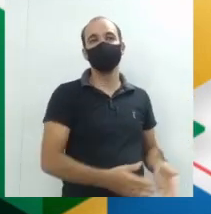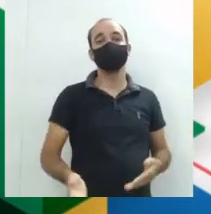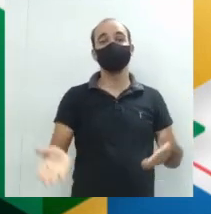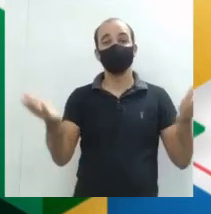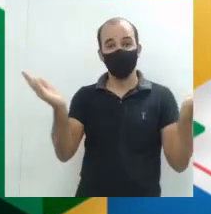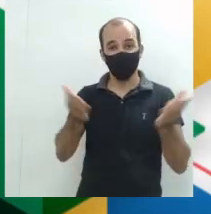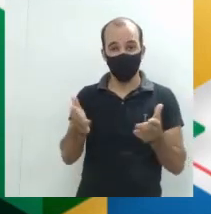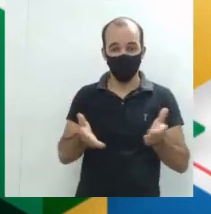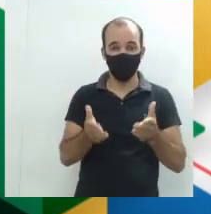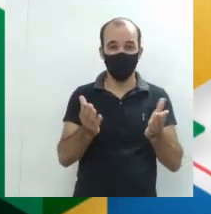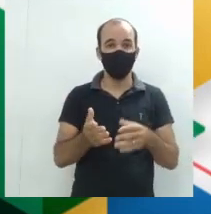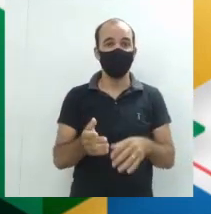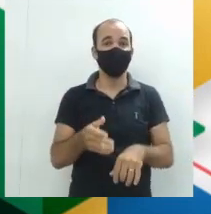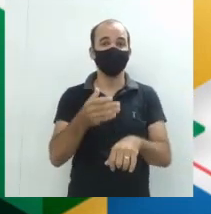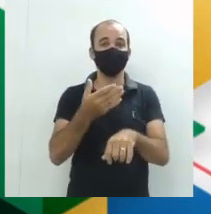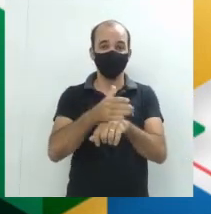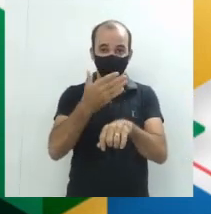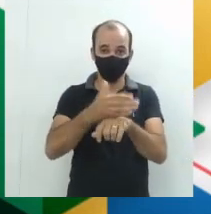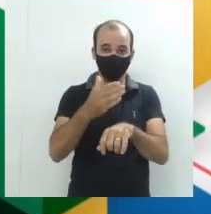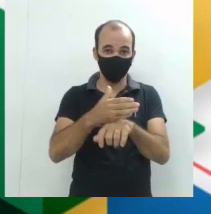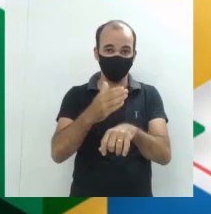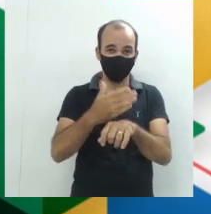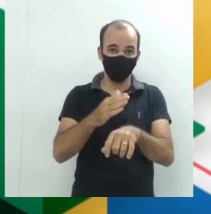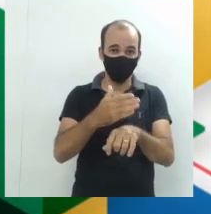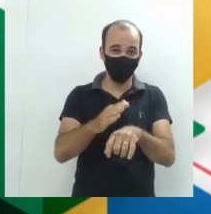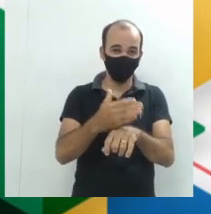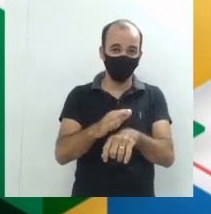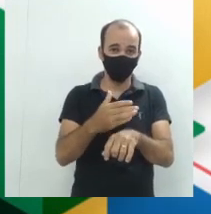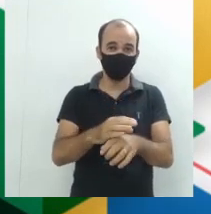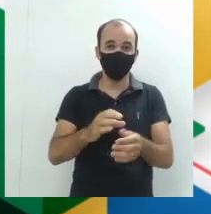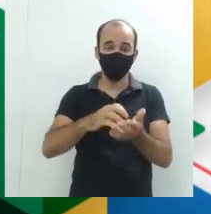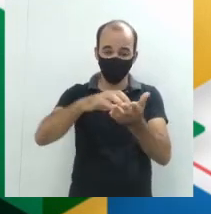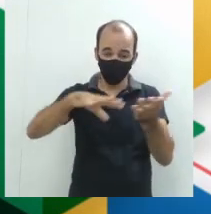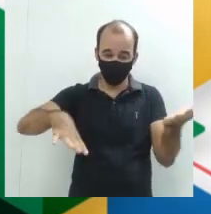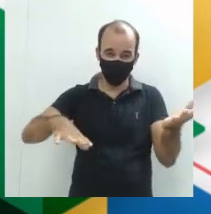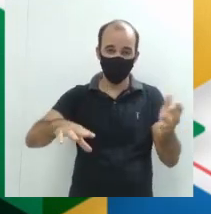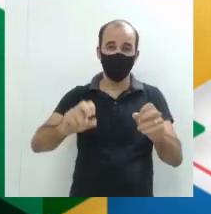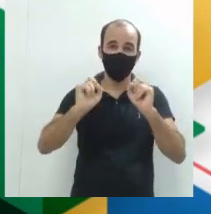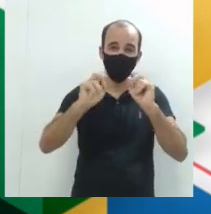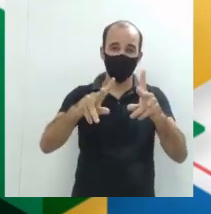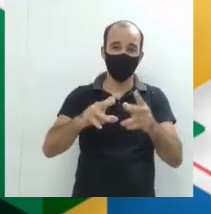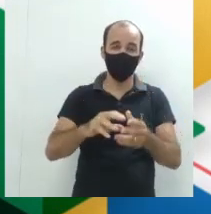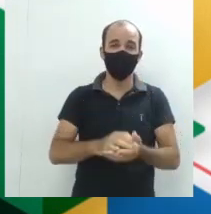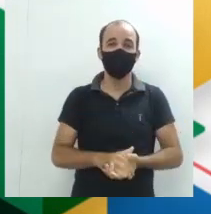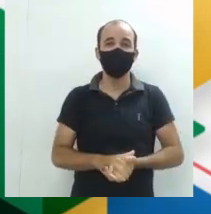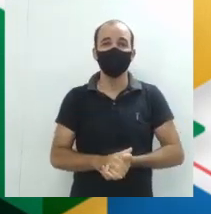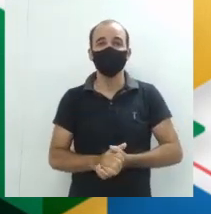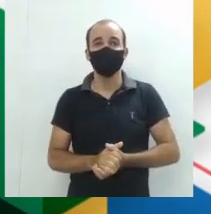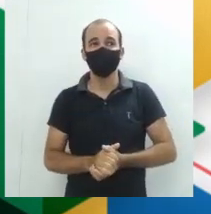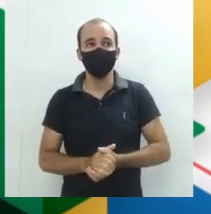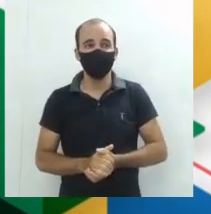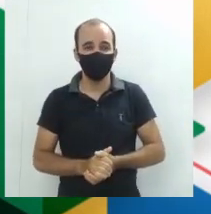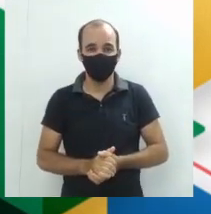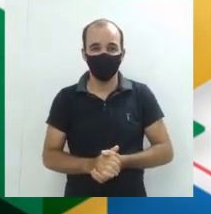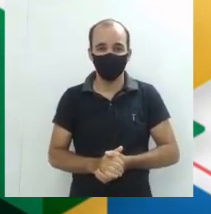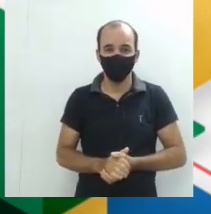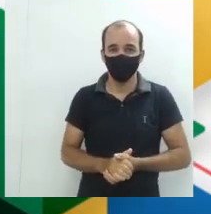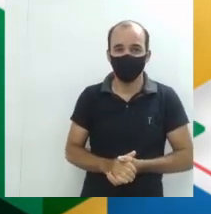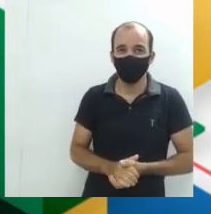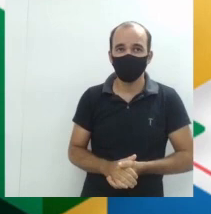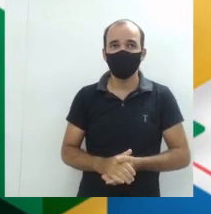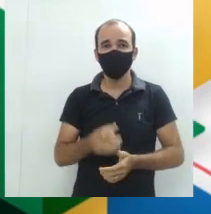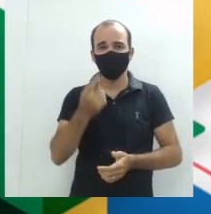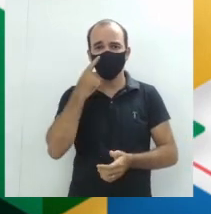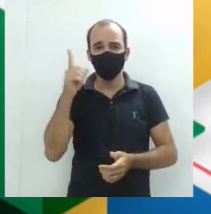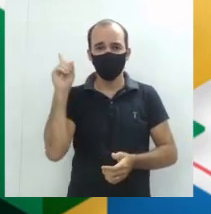vai com calma, lembre-se que Deus ajuda a quem estuda, meu povo. Vamos exercitar. Leia